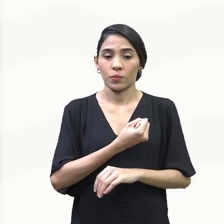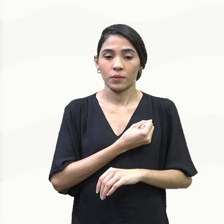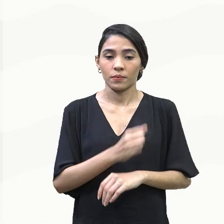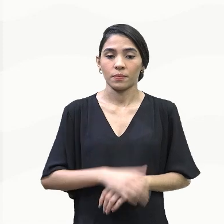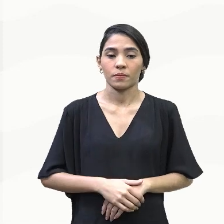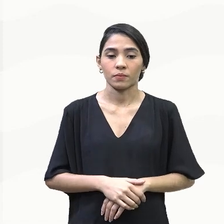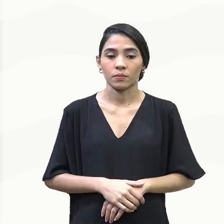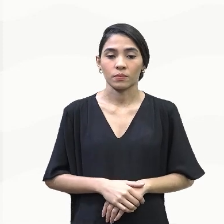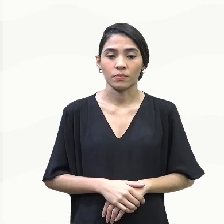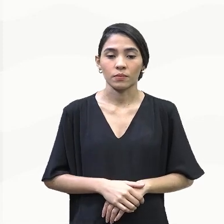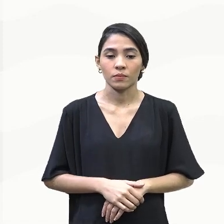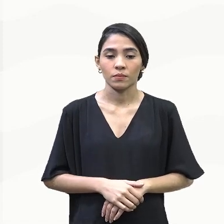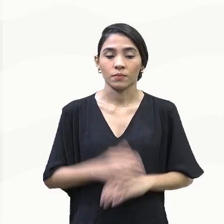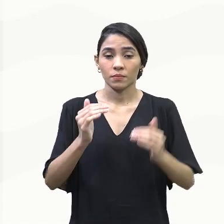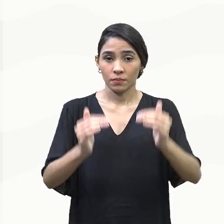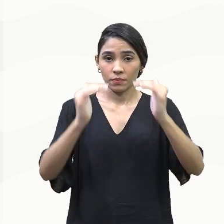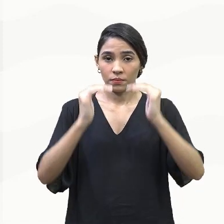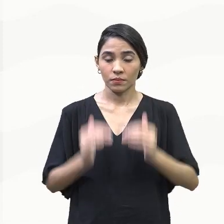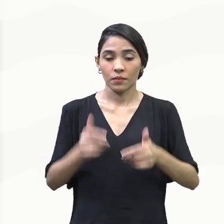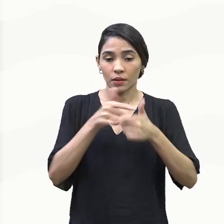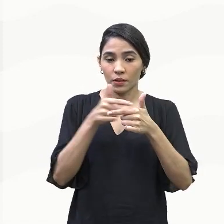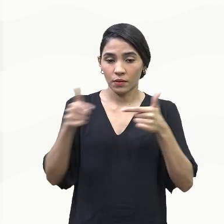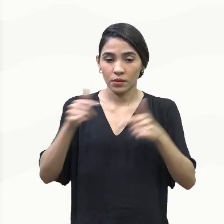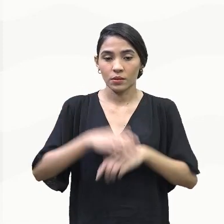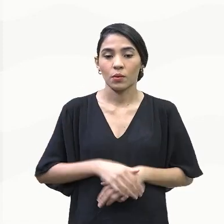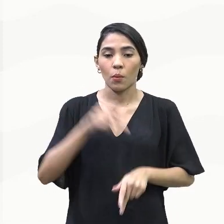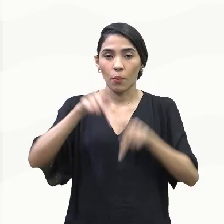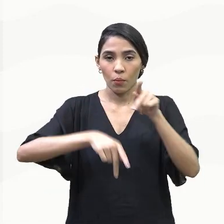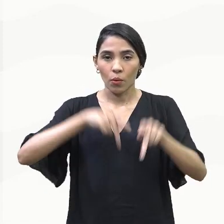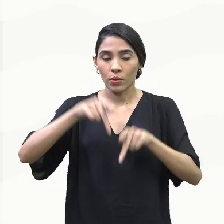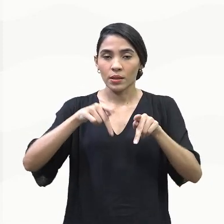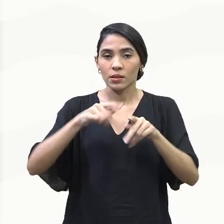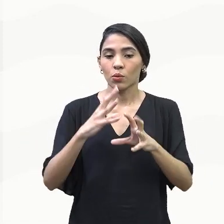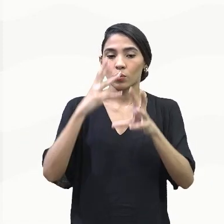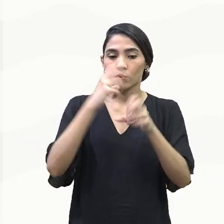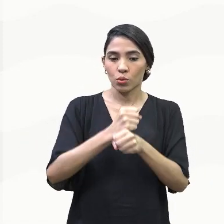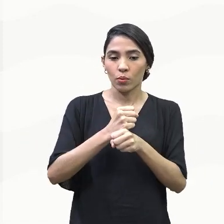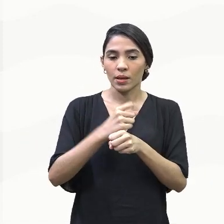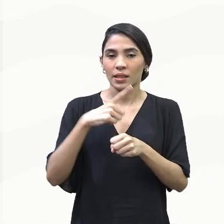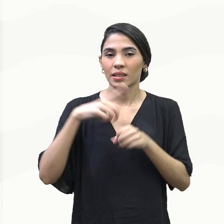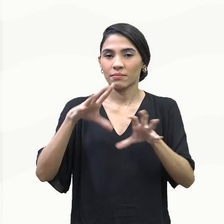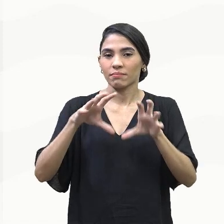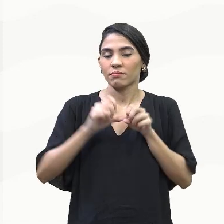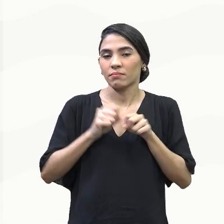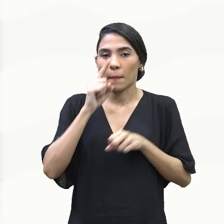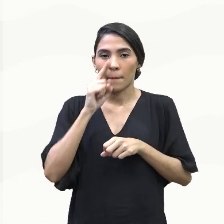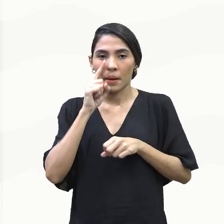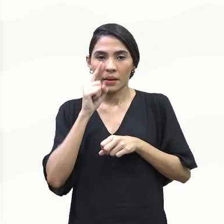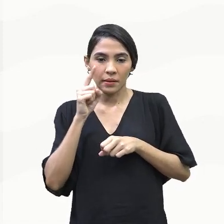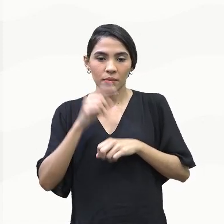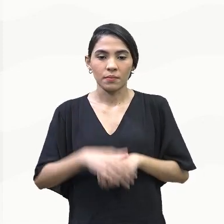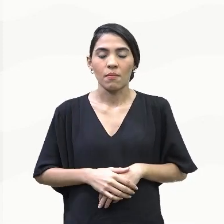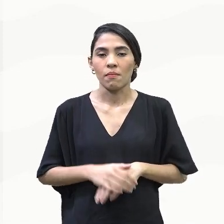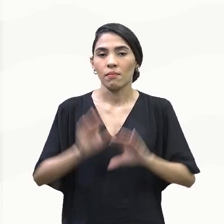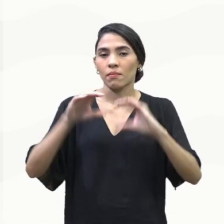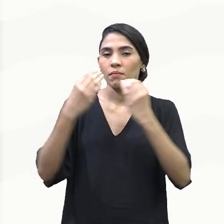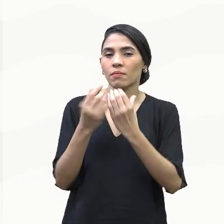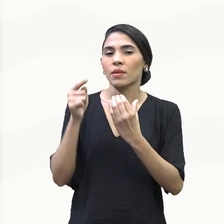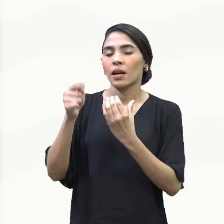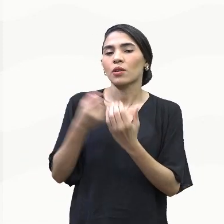resultado final. Dividido pela população exposta ao risco de adquirir uma doença. Naquela